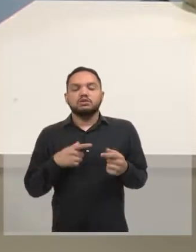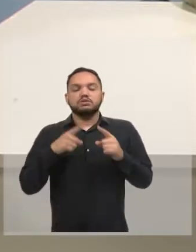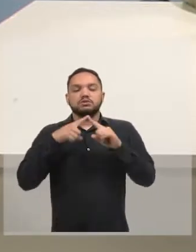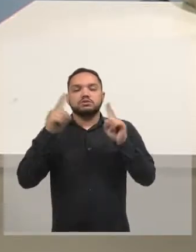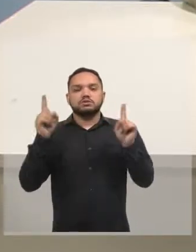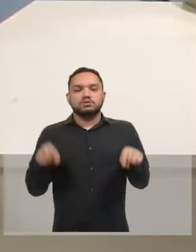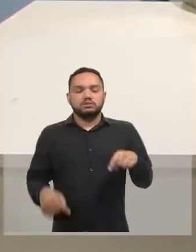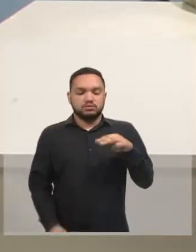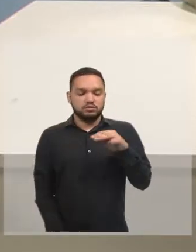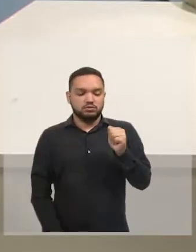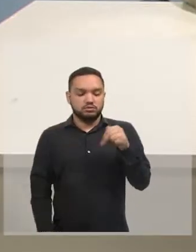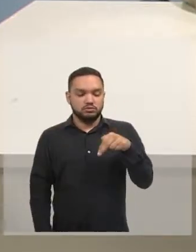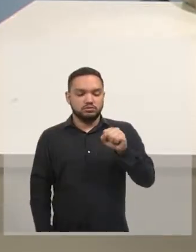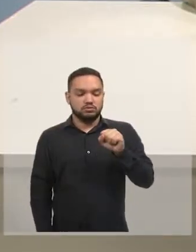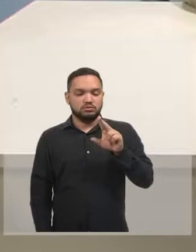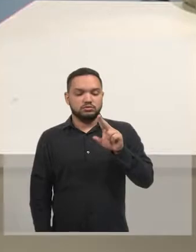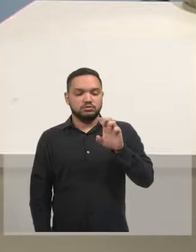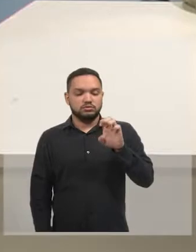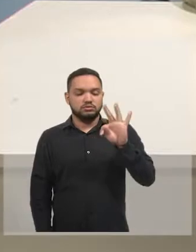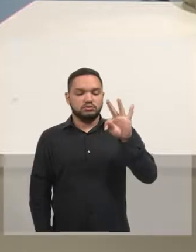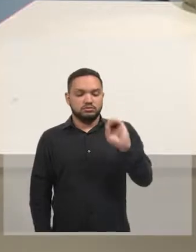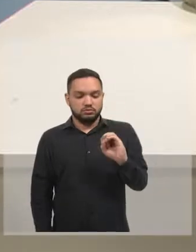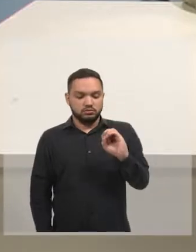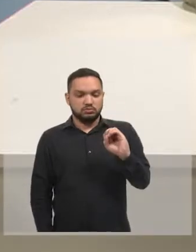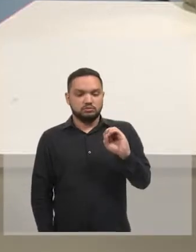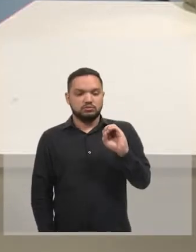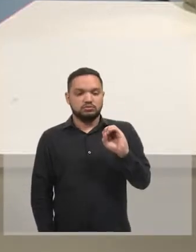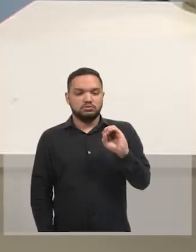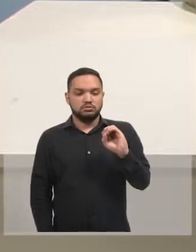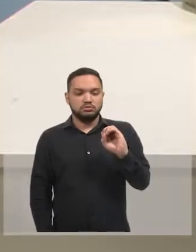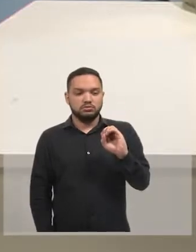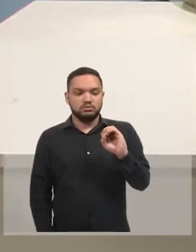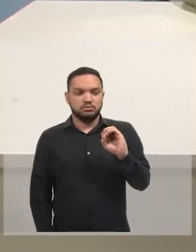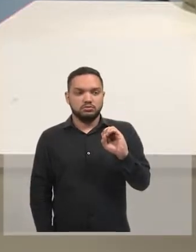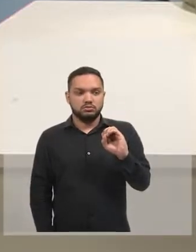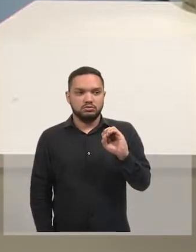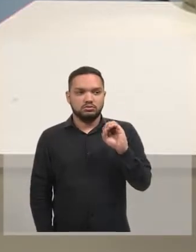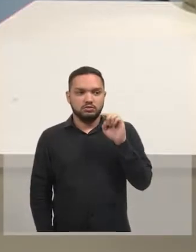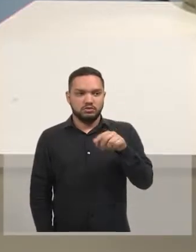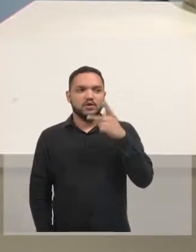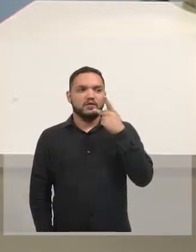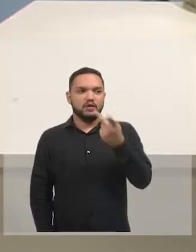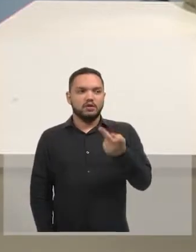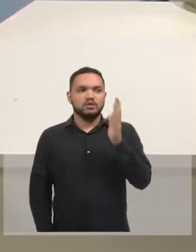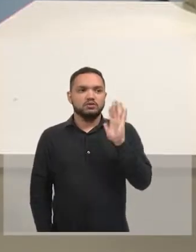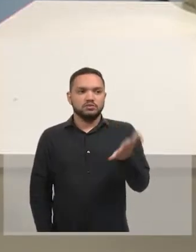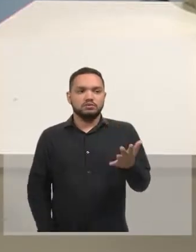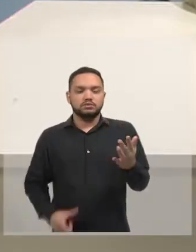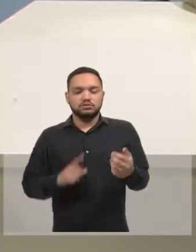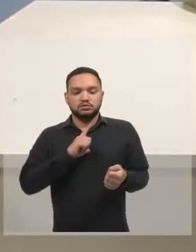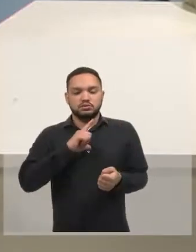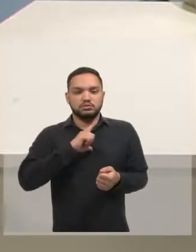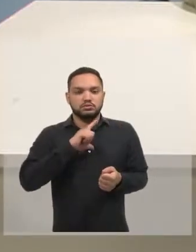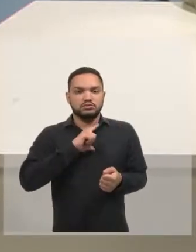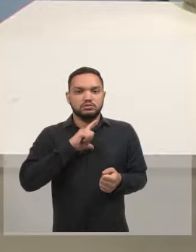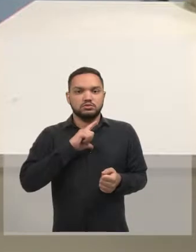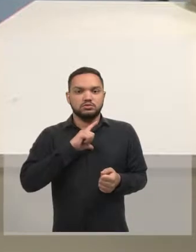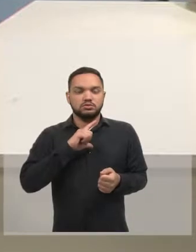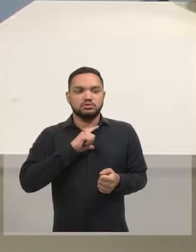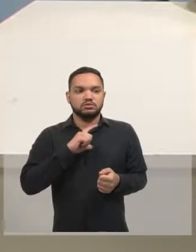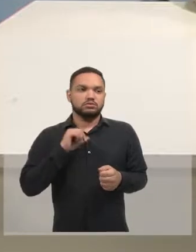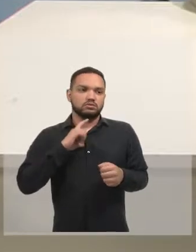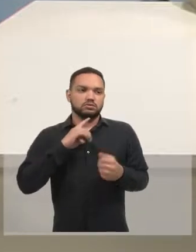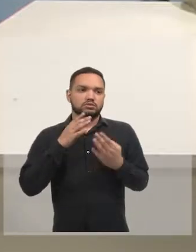o plano Mansueto, né? O chamado Plano Mansueto, você acabou de mencionar, a compensação